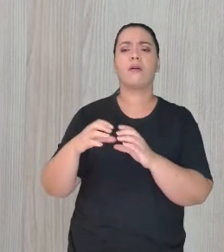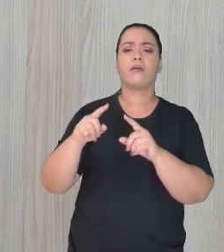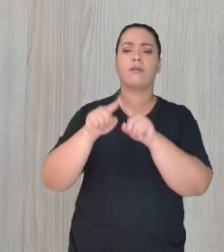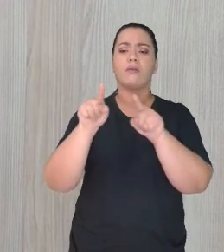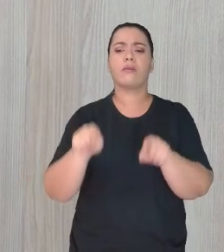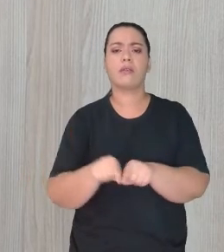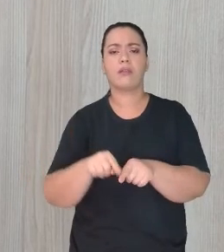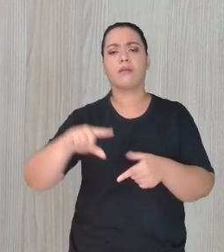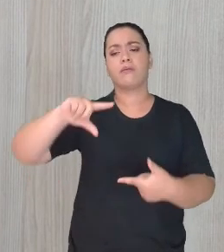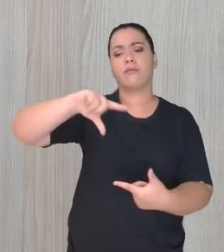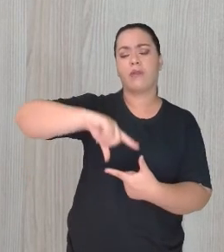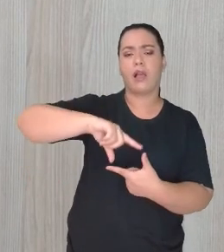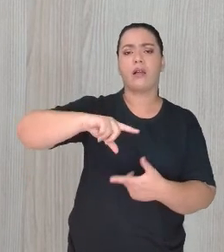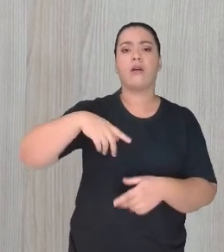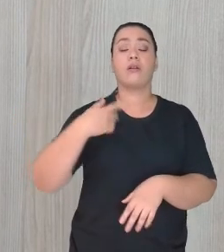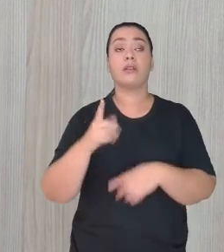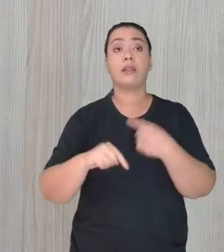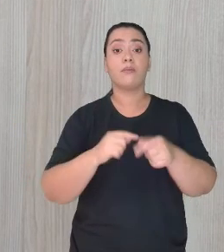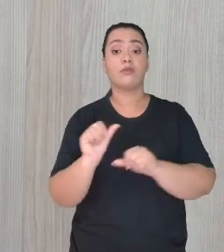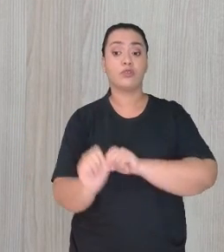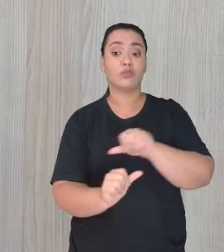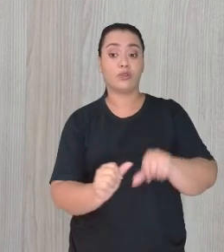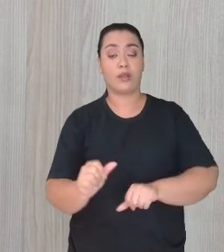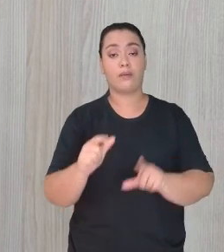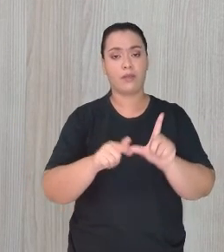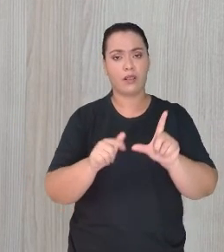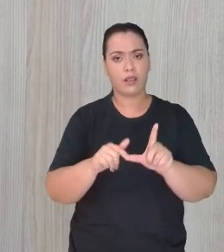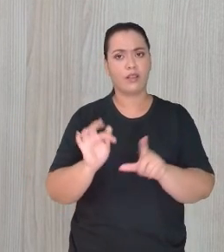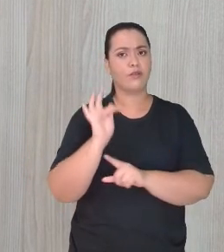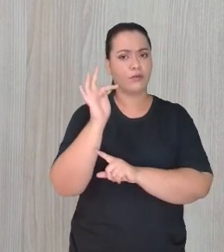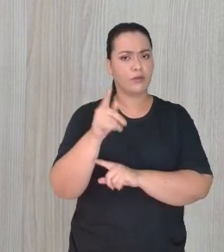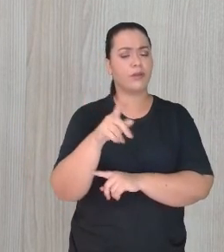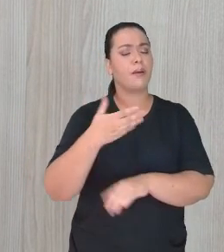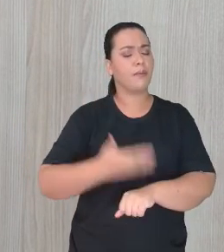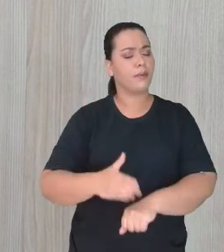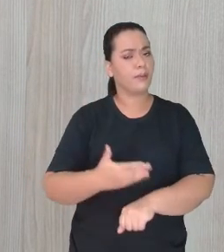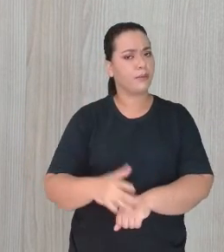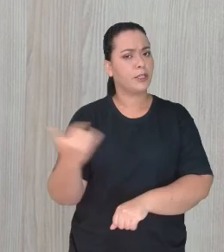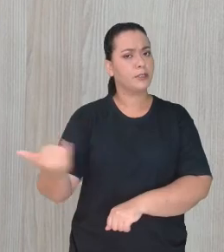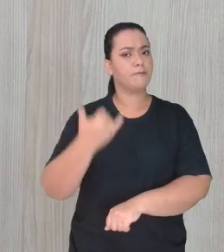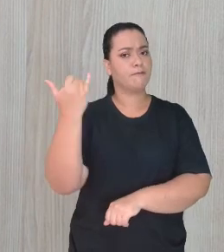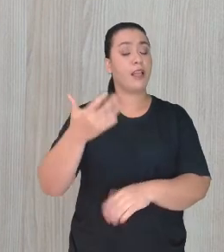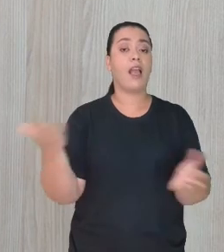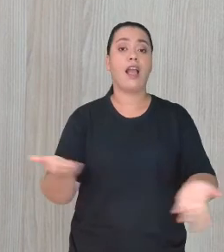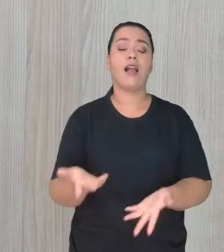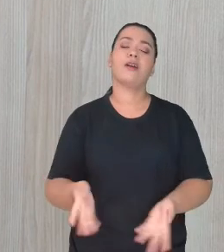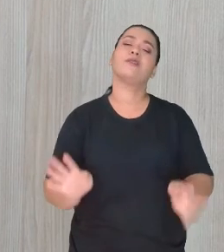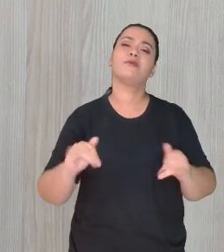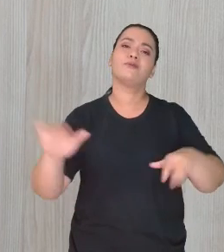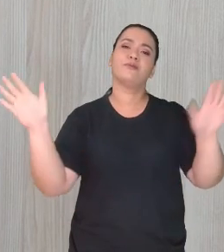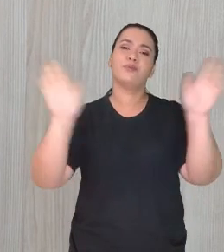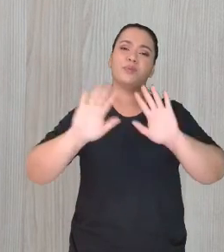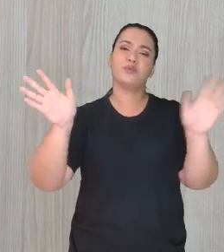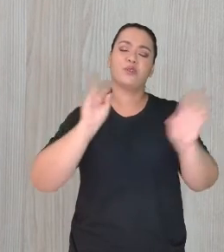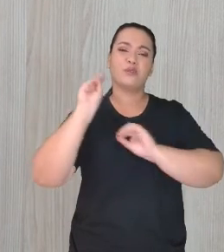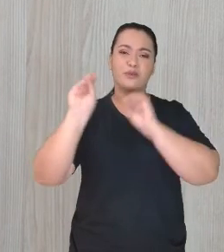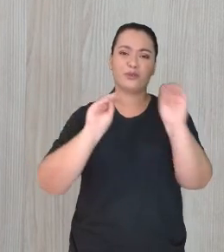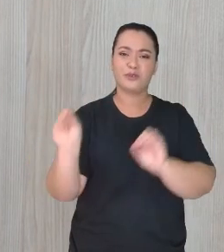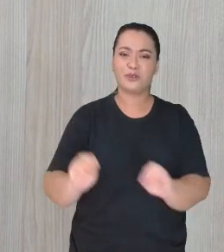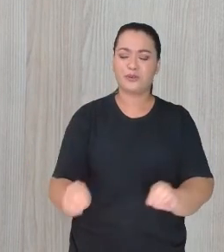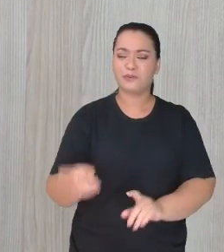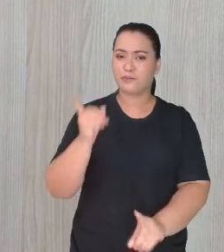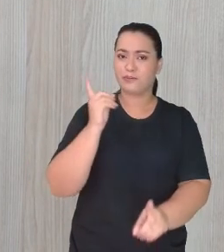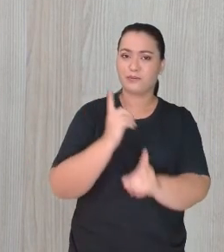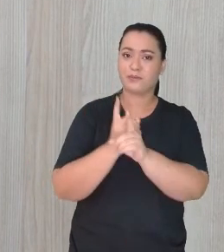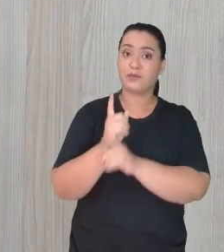frente, o Pedro vai colocar um X, vocês vão ver que vai ficar muito mais simples. Treinar é importante. Me despeço de vocês, ó, cheiro, e